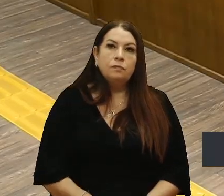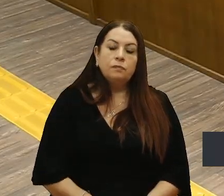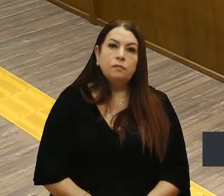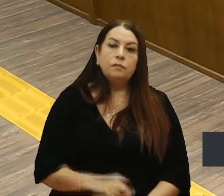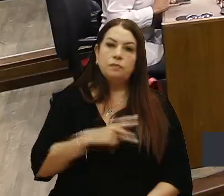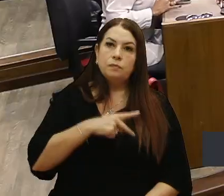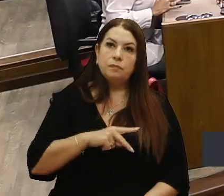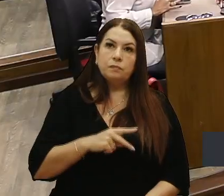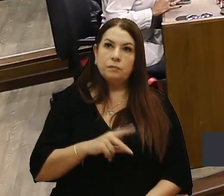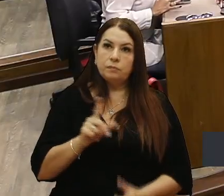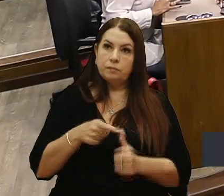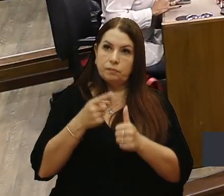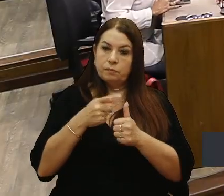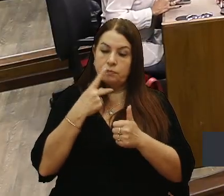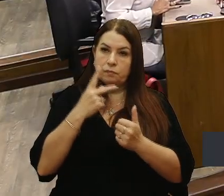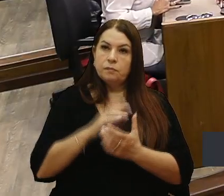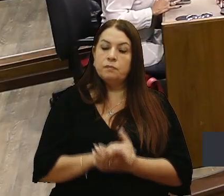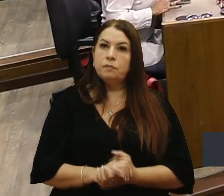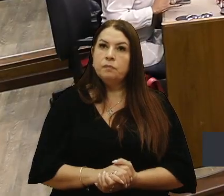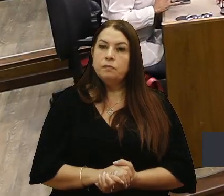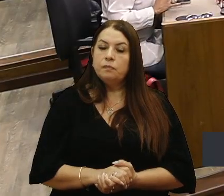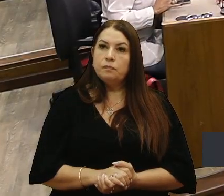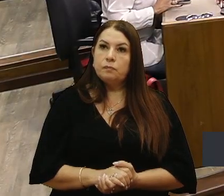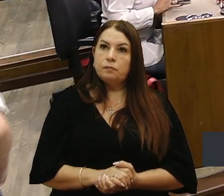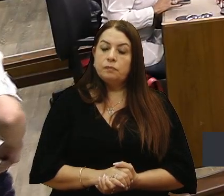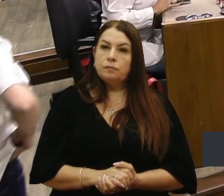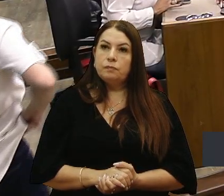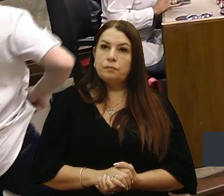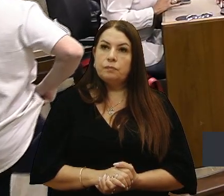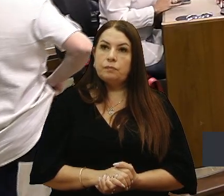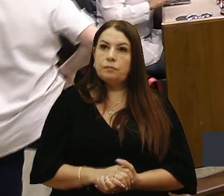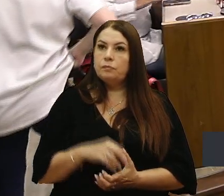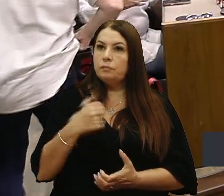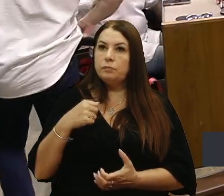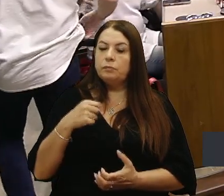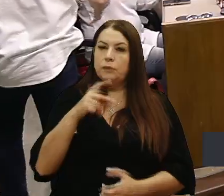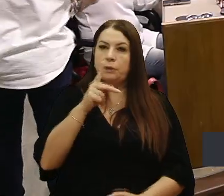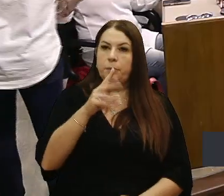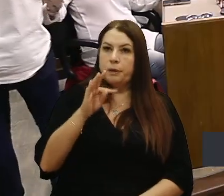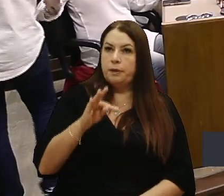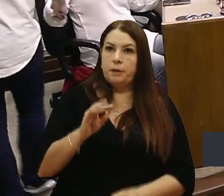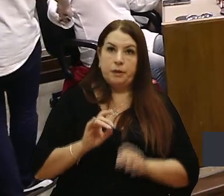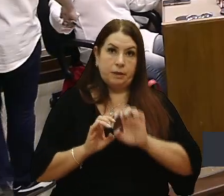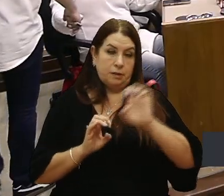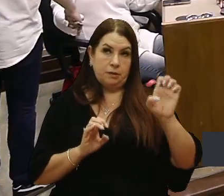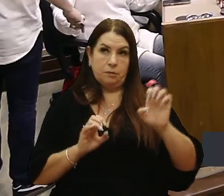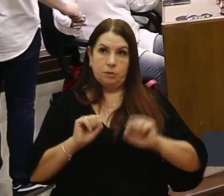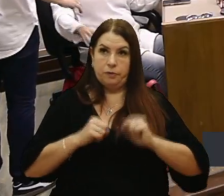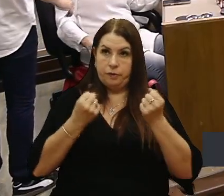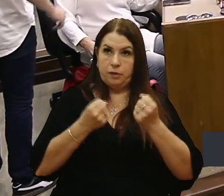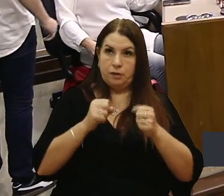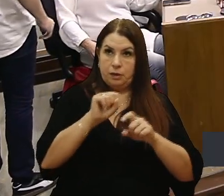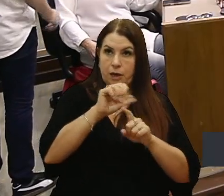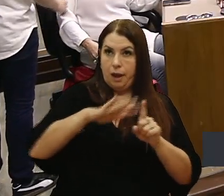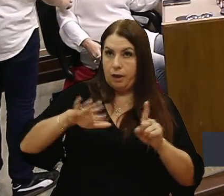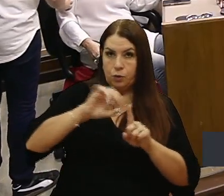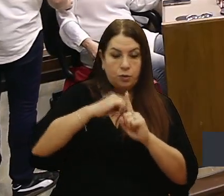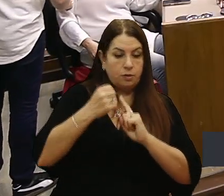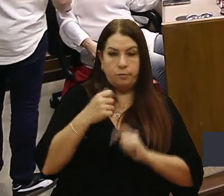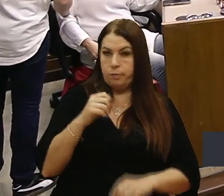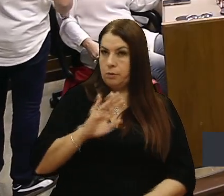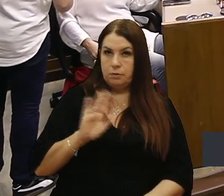Senhor presidente, primeiro quero dizer o seguinte, que não precisa ser do PT ou de esquerda para defender o social. Não